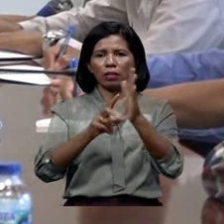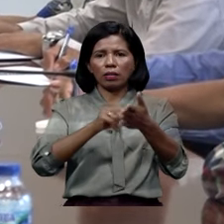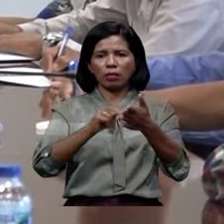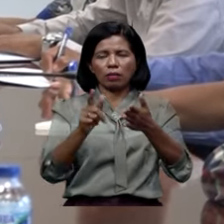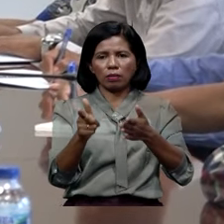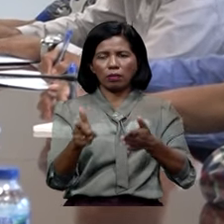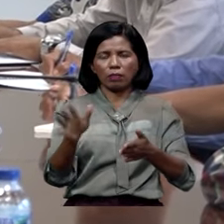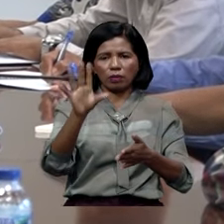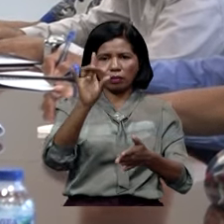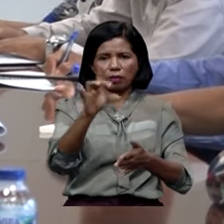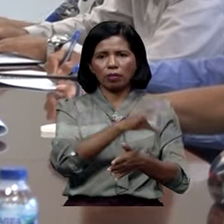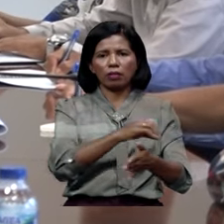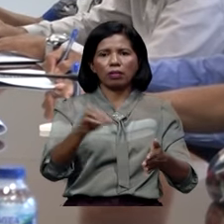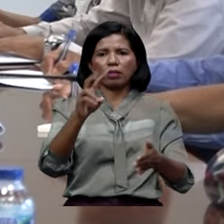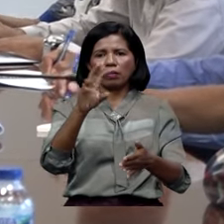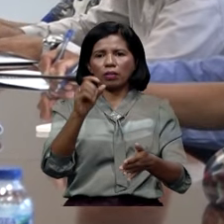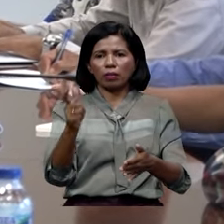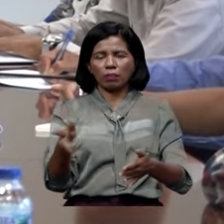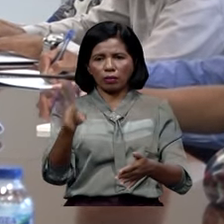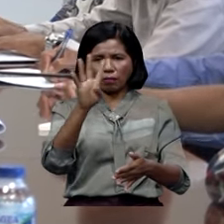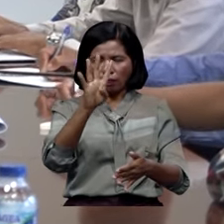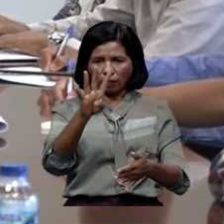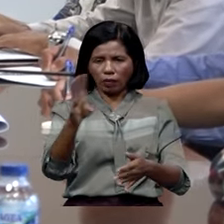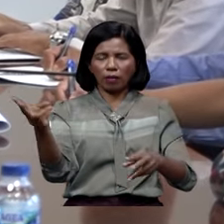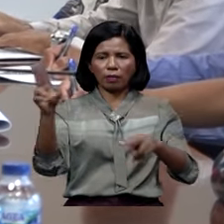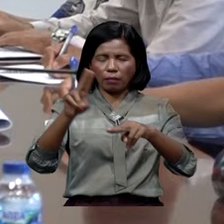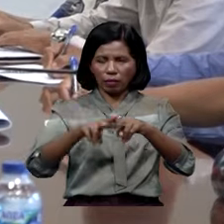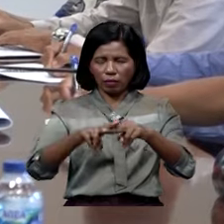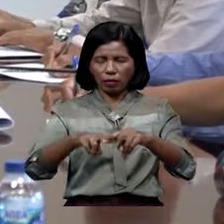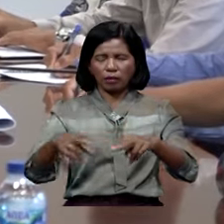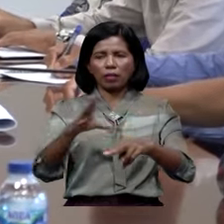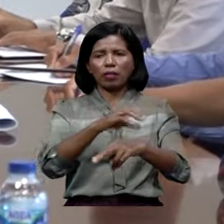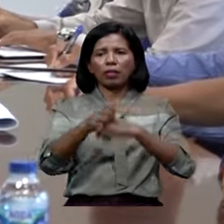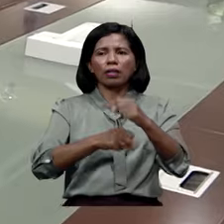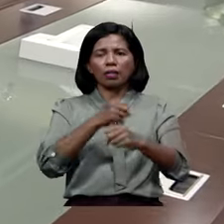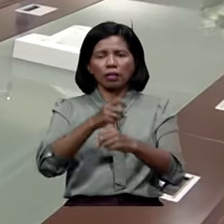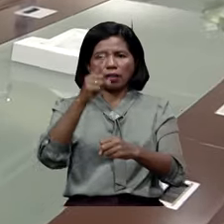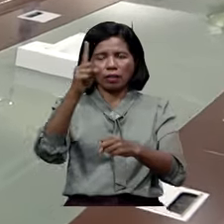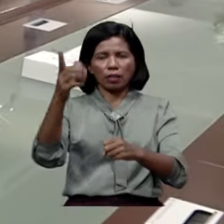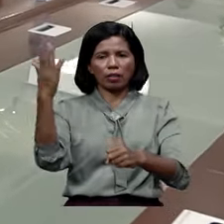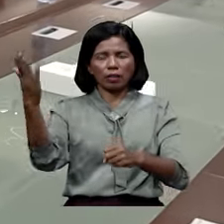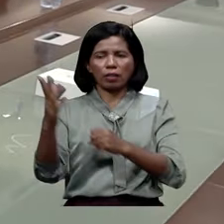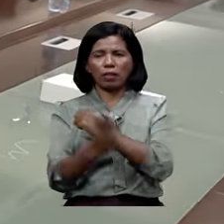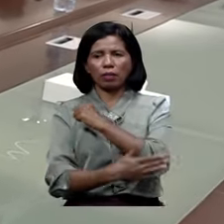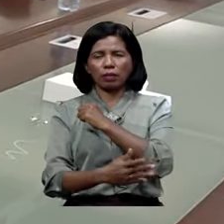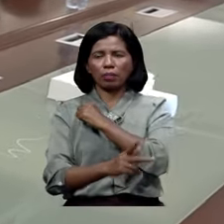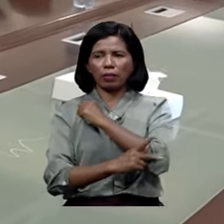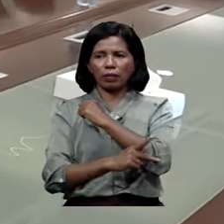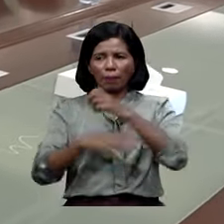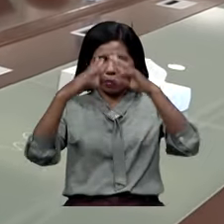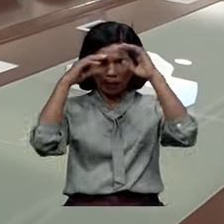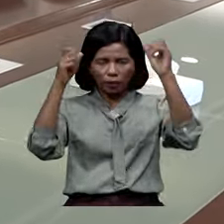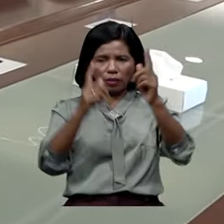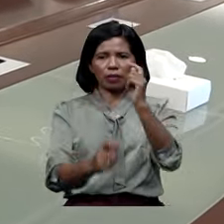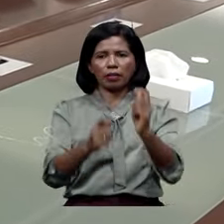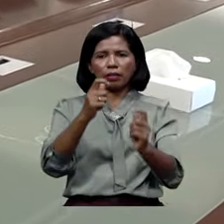Ronu Resinualo para Rinhuru Resinhat estende tansira na curso batina ida e a Portugal. No presidente do Tribunal de Recurso de